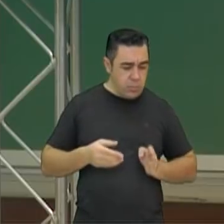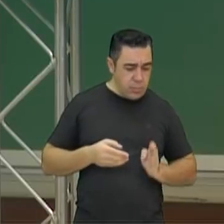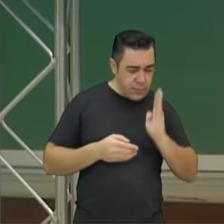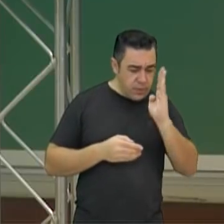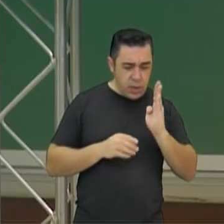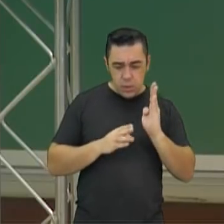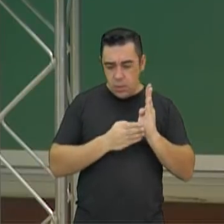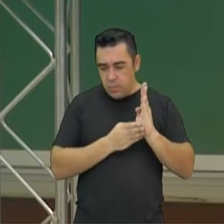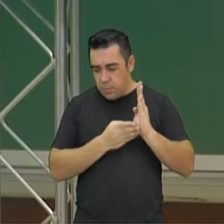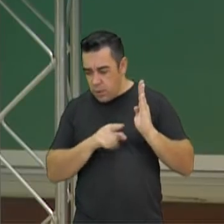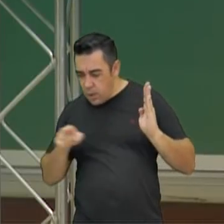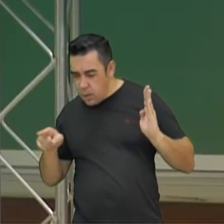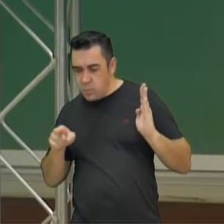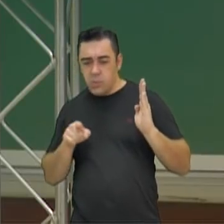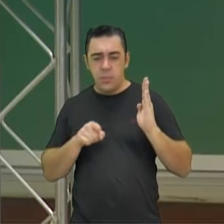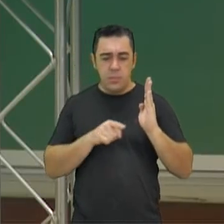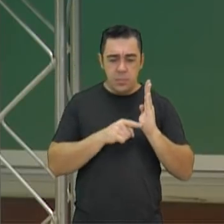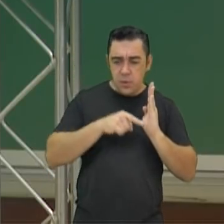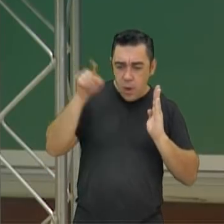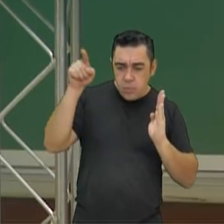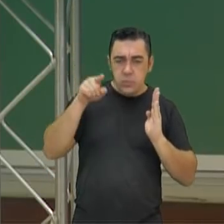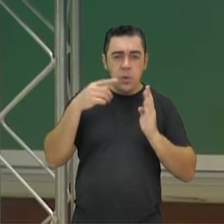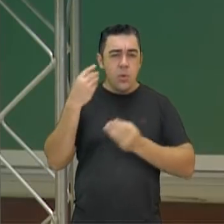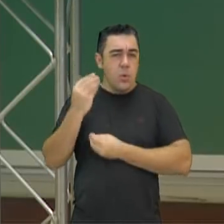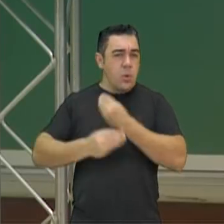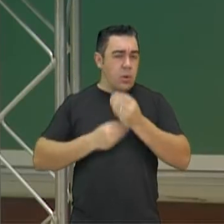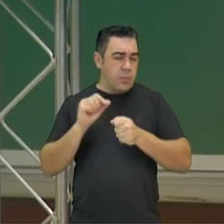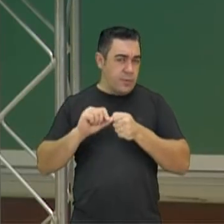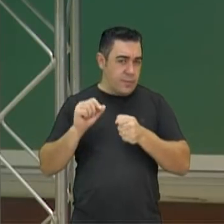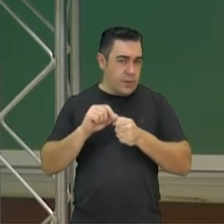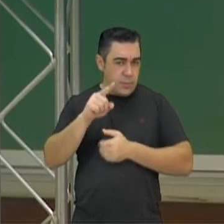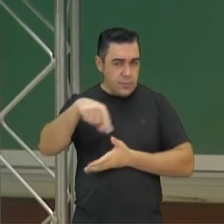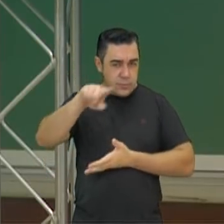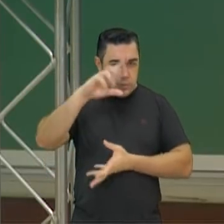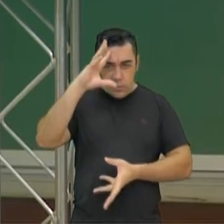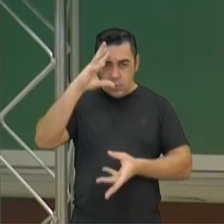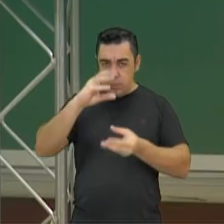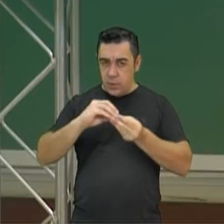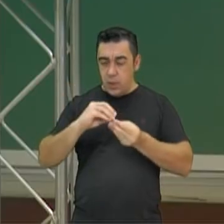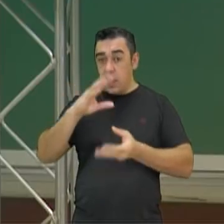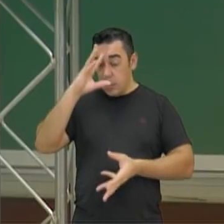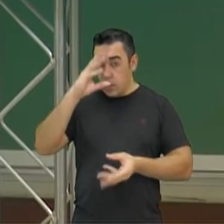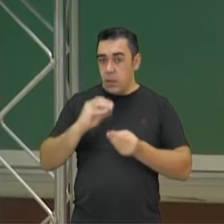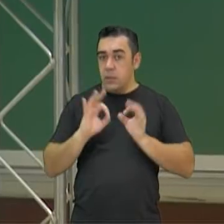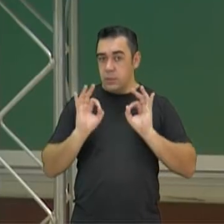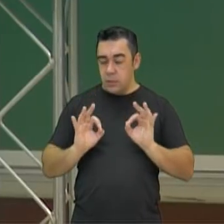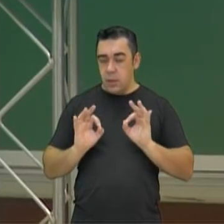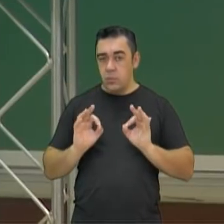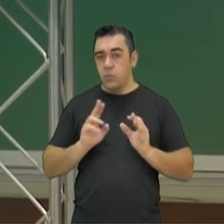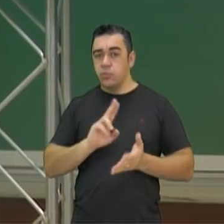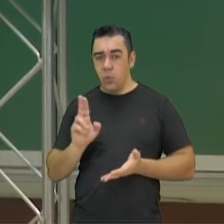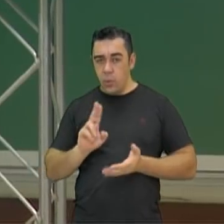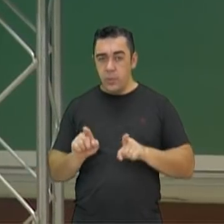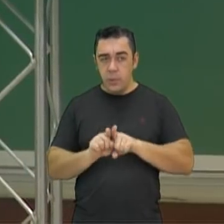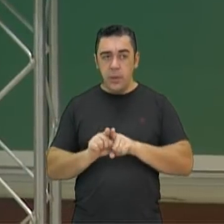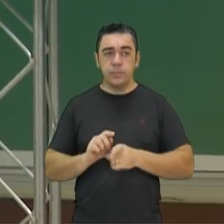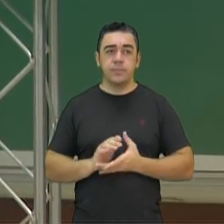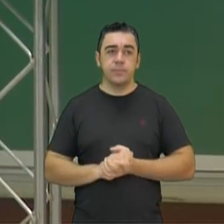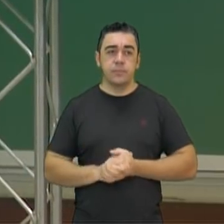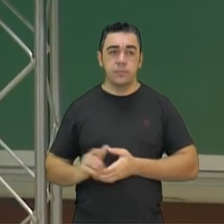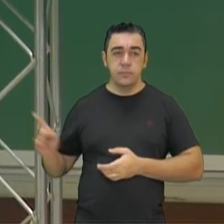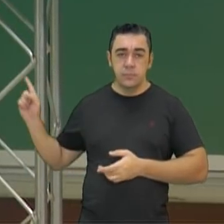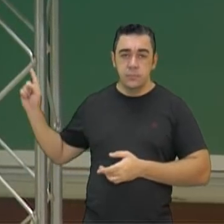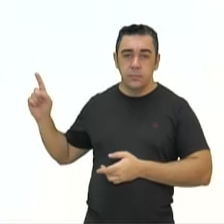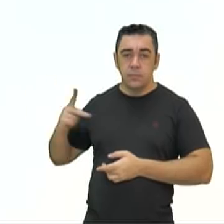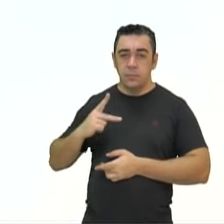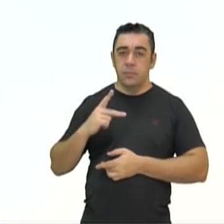dela, né? Como ela é feita ali, então, para vocês entenderem e não se confundirem nas peças mais para frente. Né? O